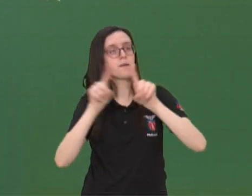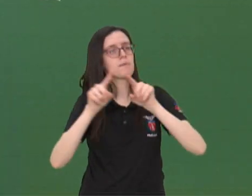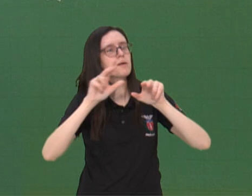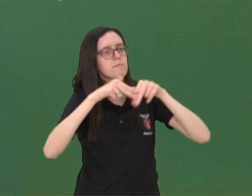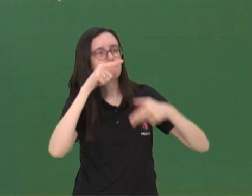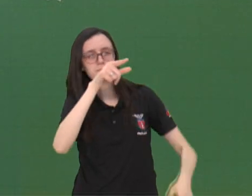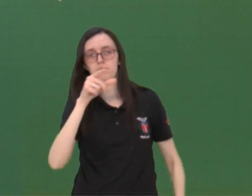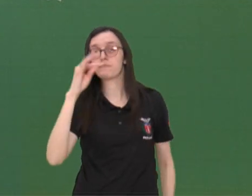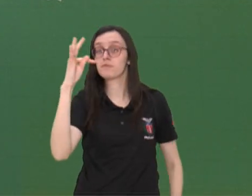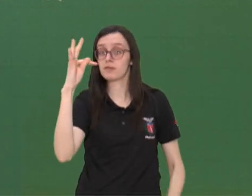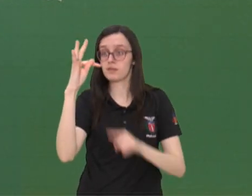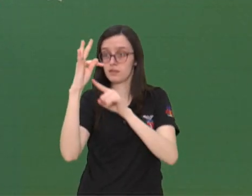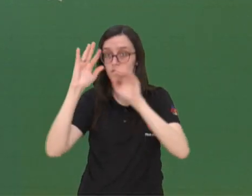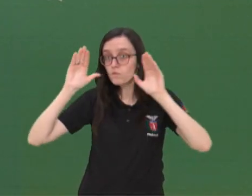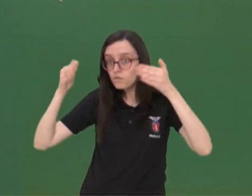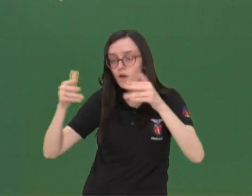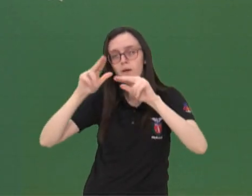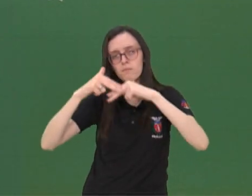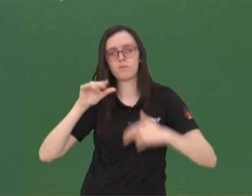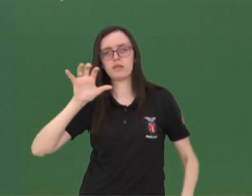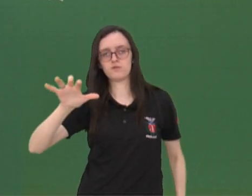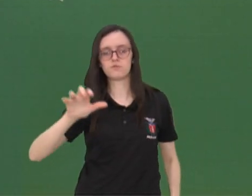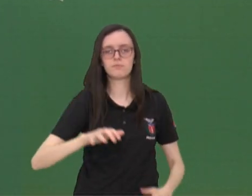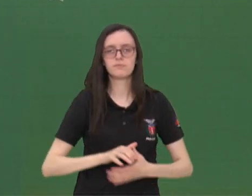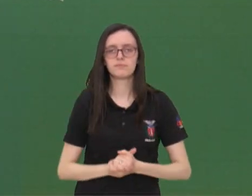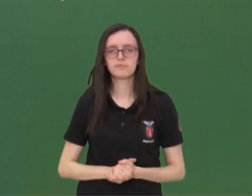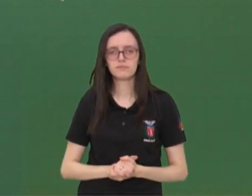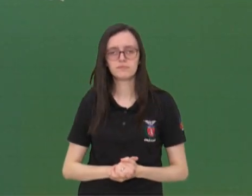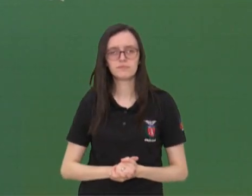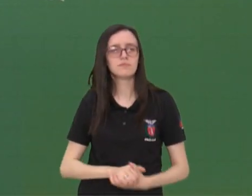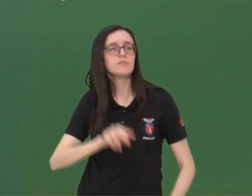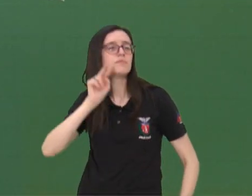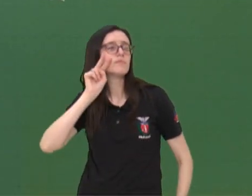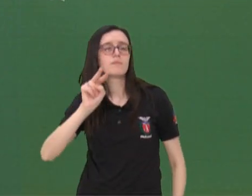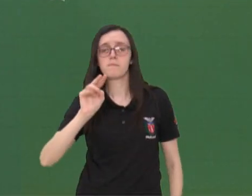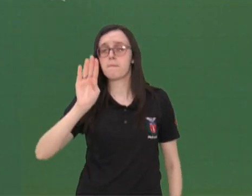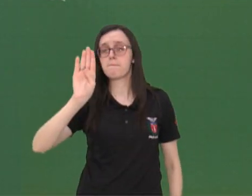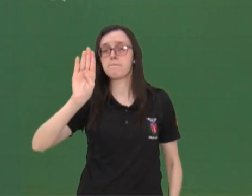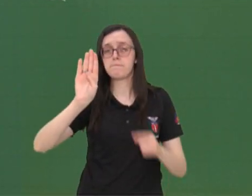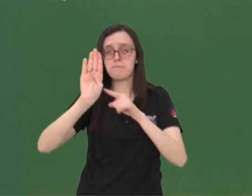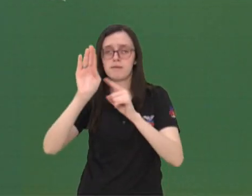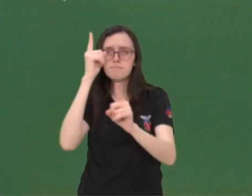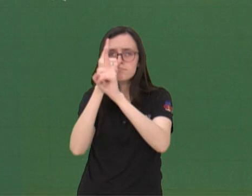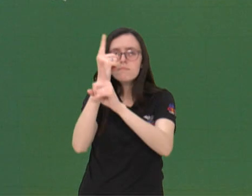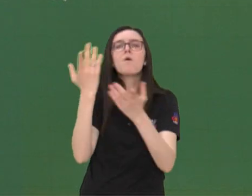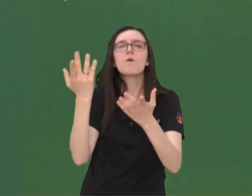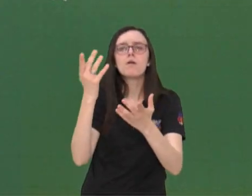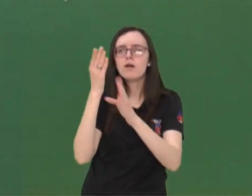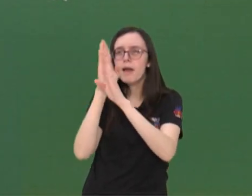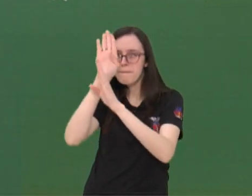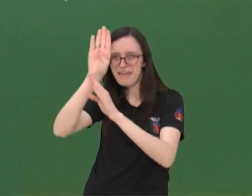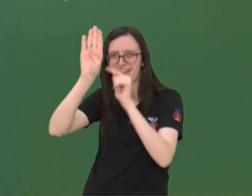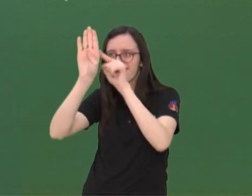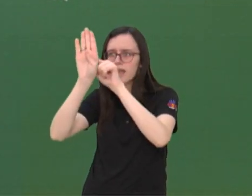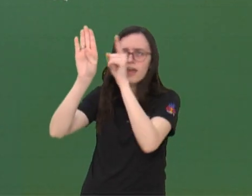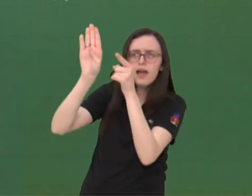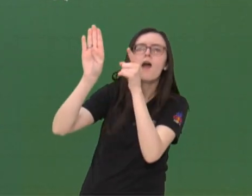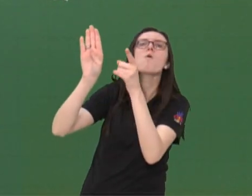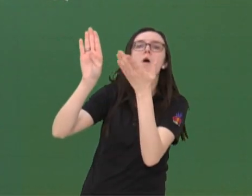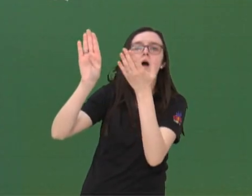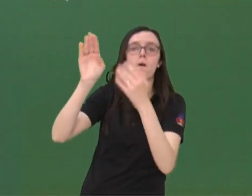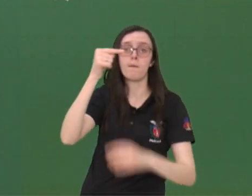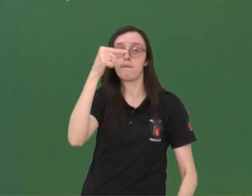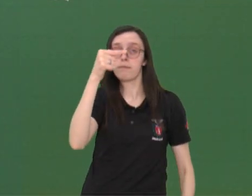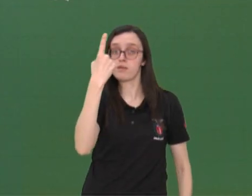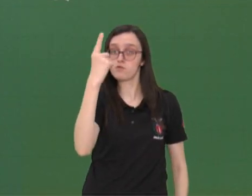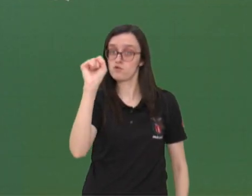isso o T do vértice. O coeficiente B, a gente identifica aqui, ó, menos 18,